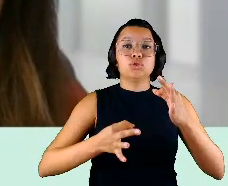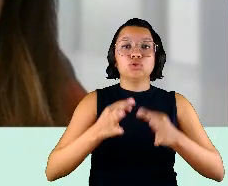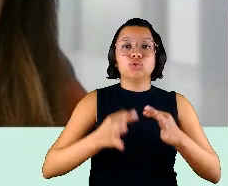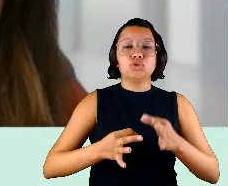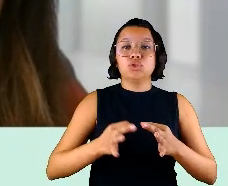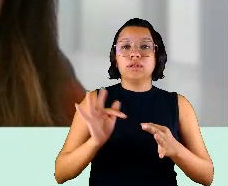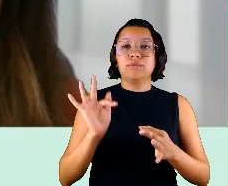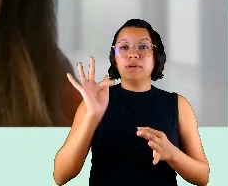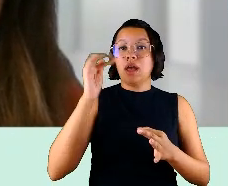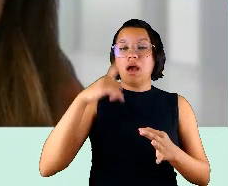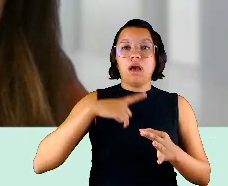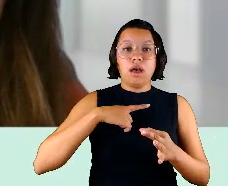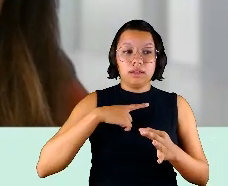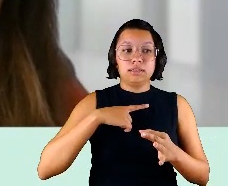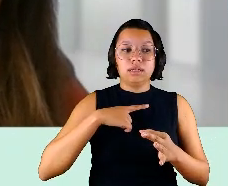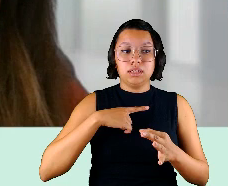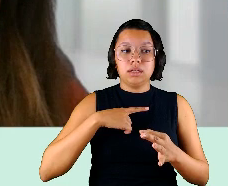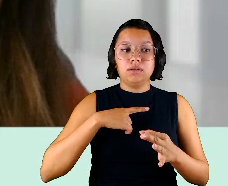teve uma